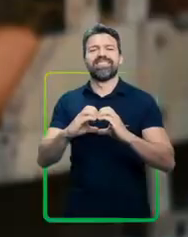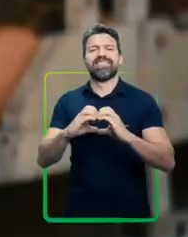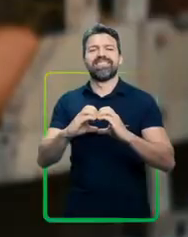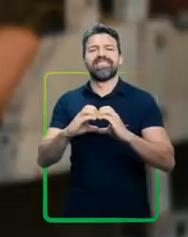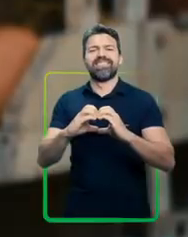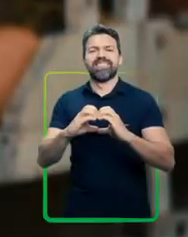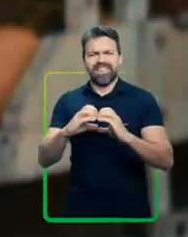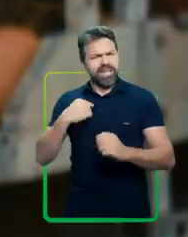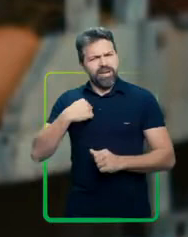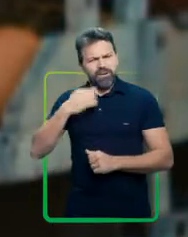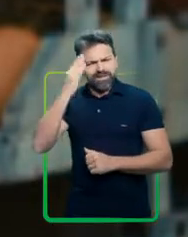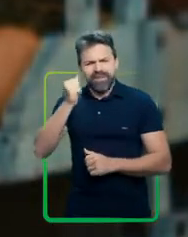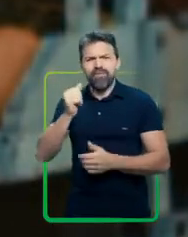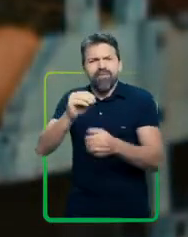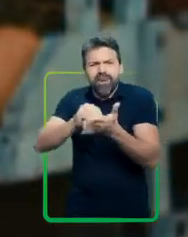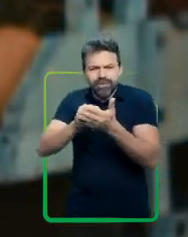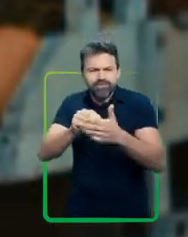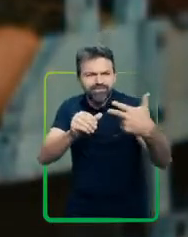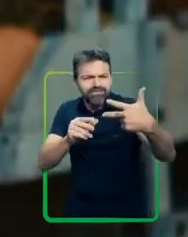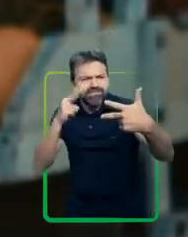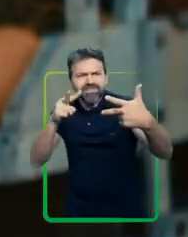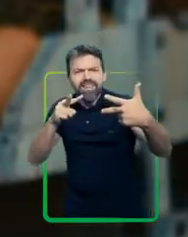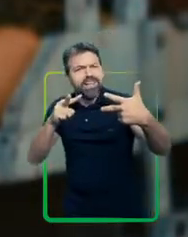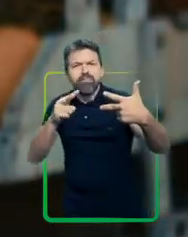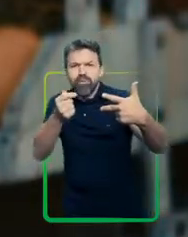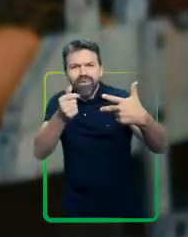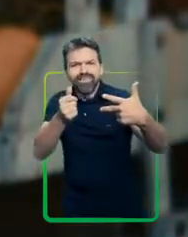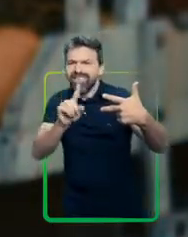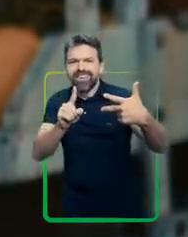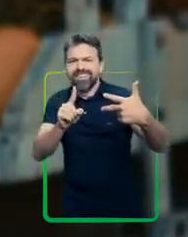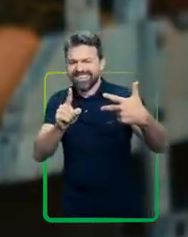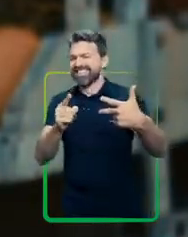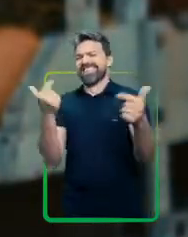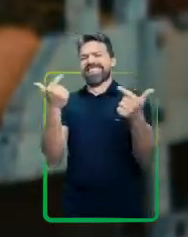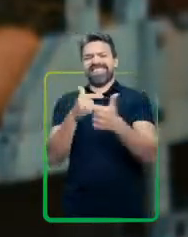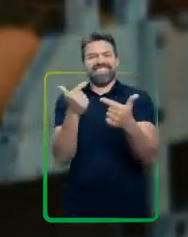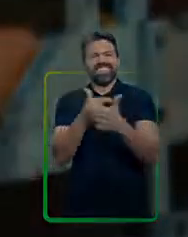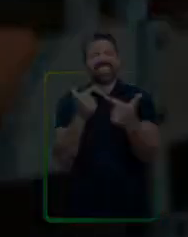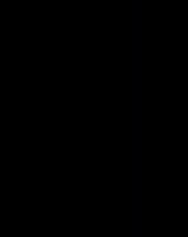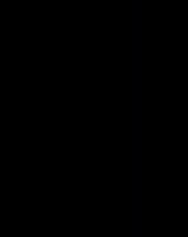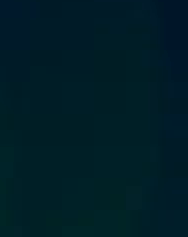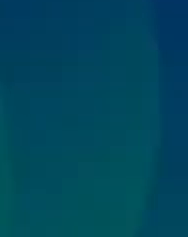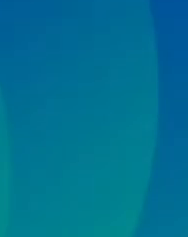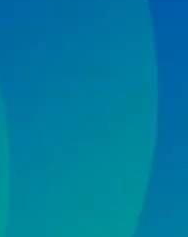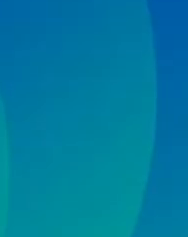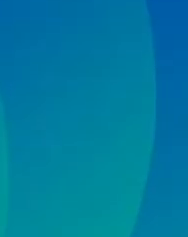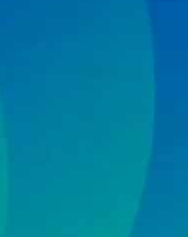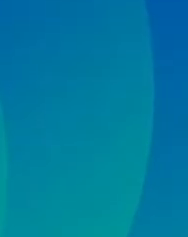Eu sei que ainda faltou ficar olhando, foi um pouco ou não? Foi, né?